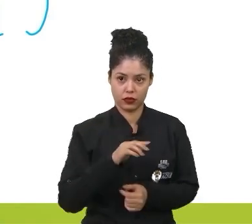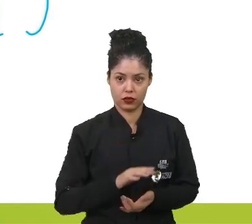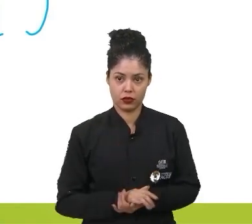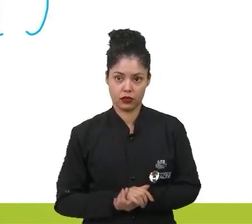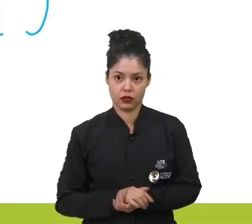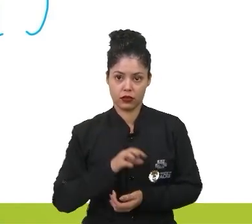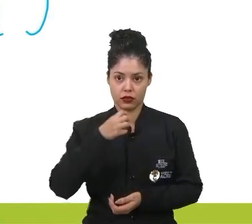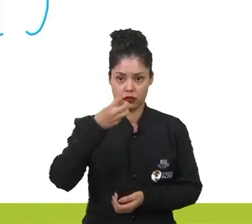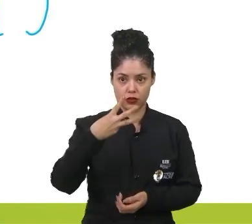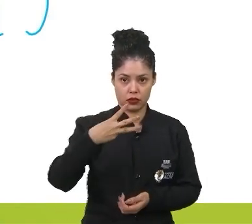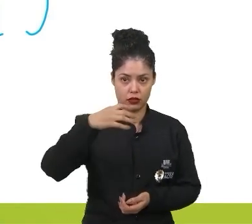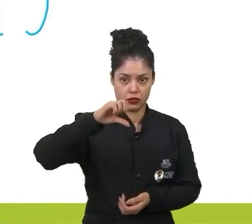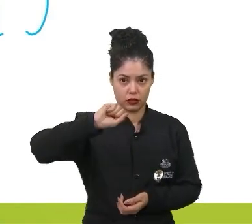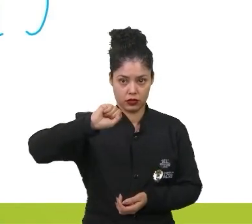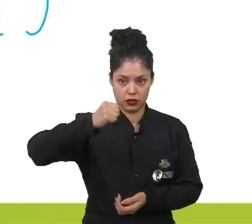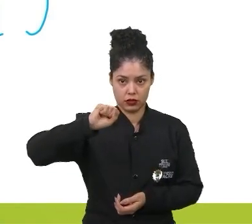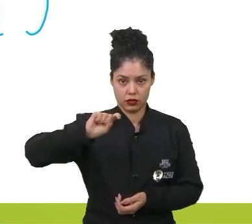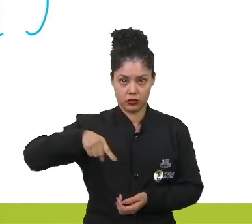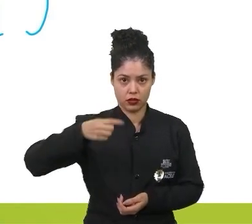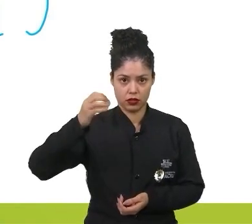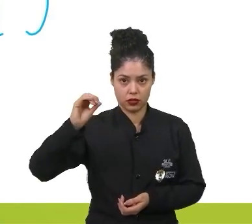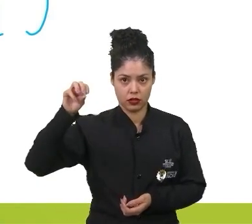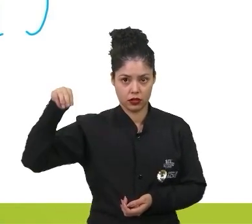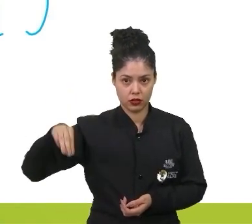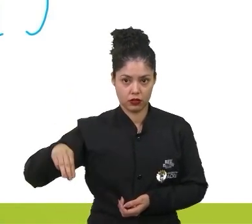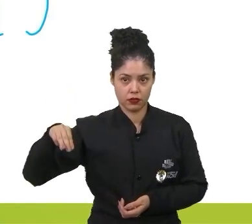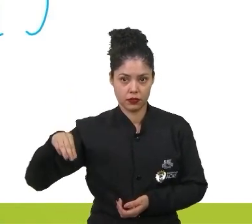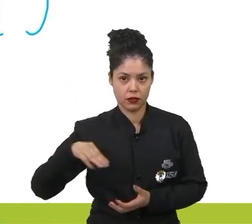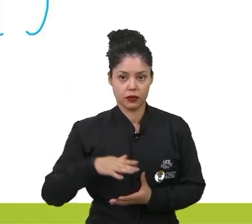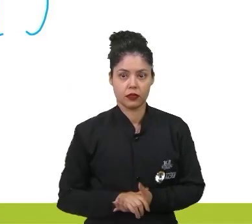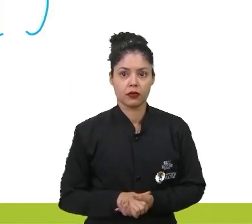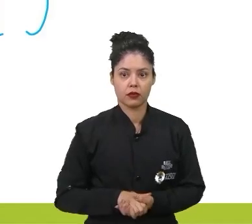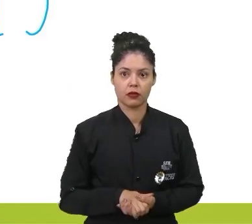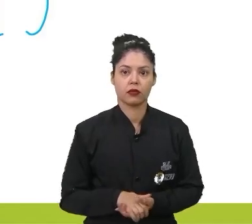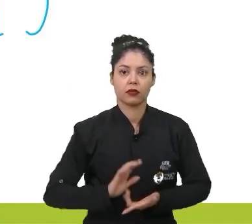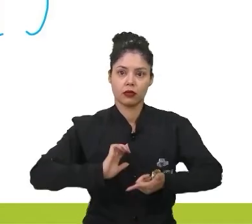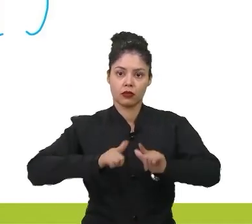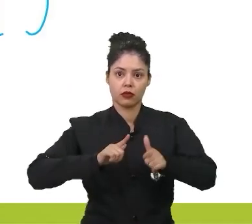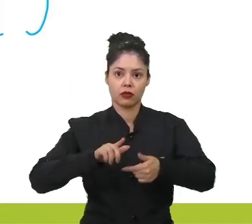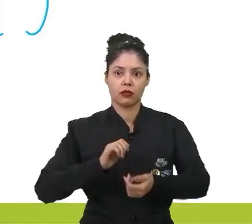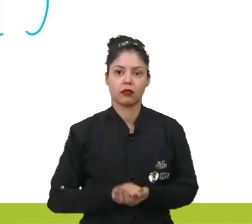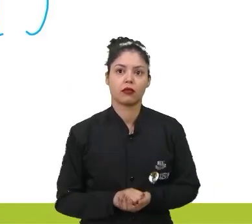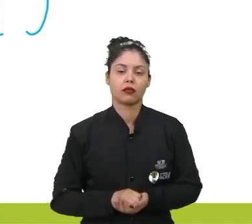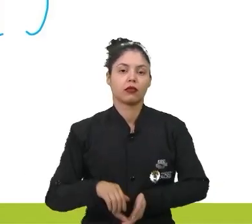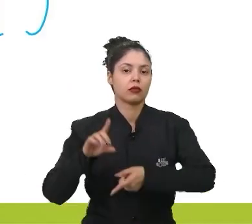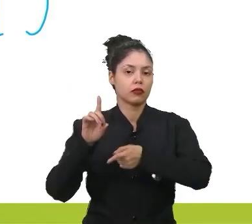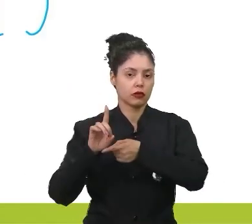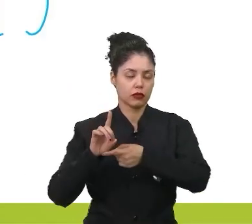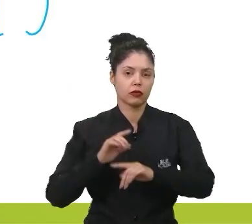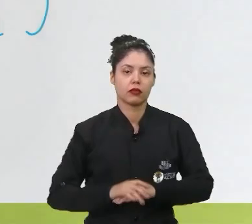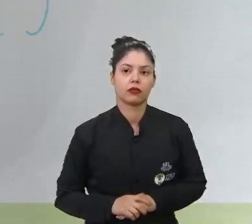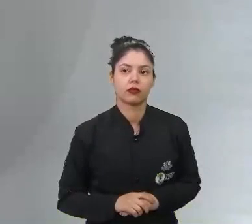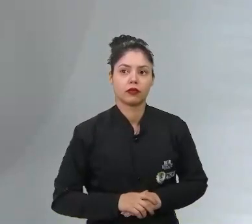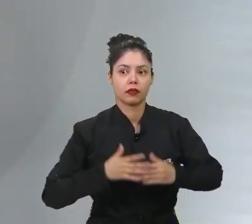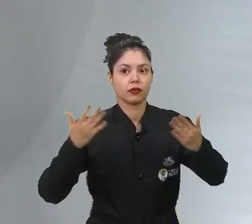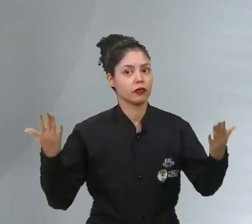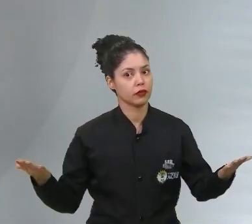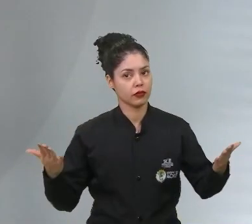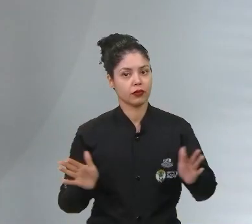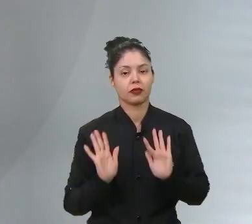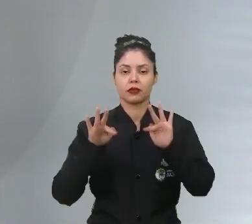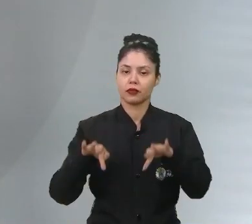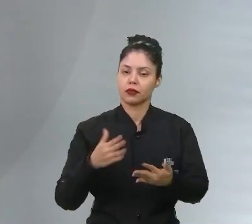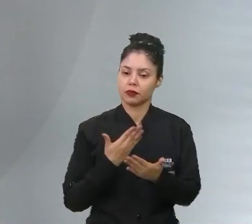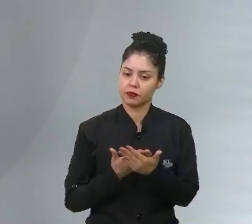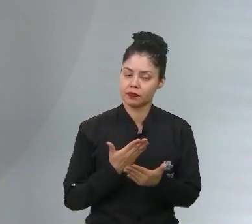a 38 minutos, tá bom, gente? Alternativa correta, letra D. E assim a gente